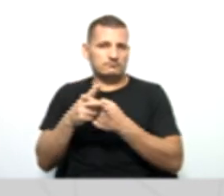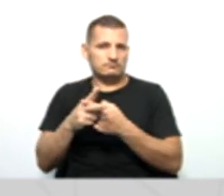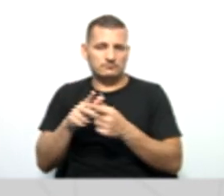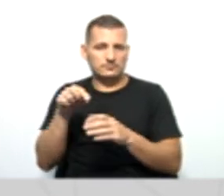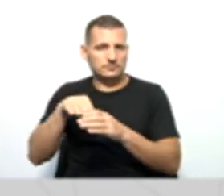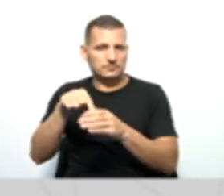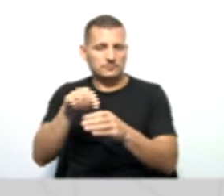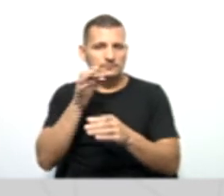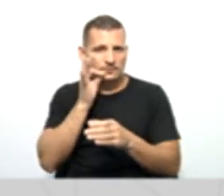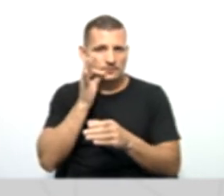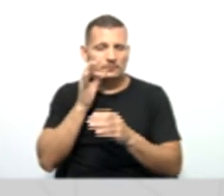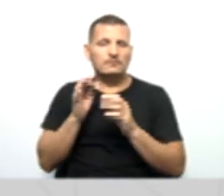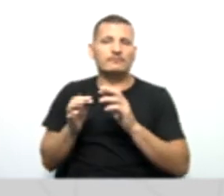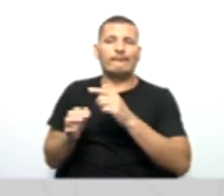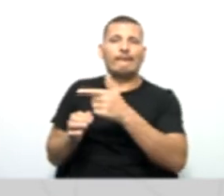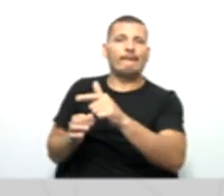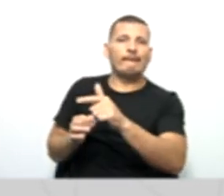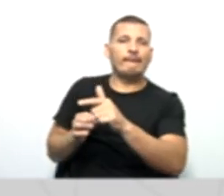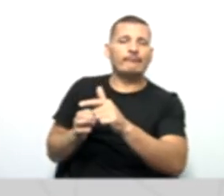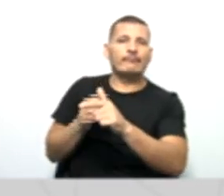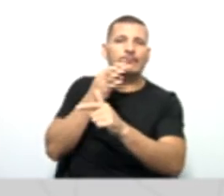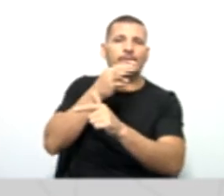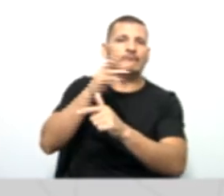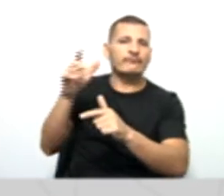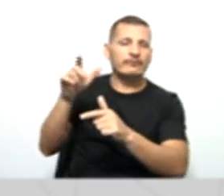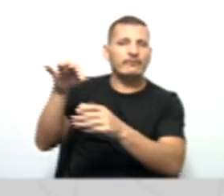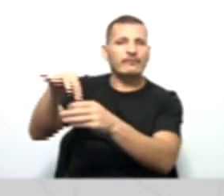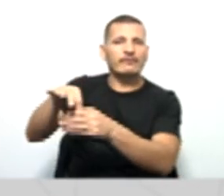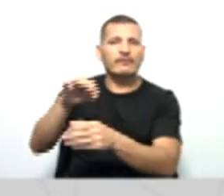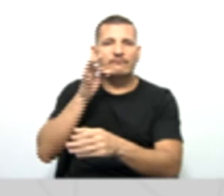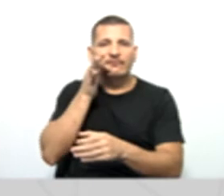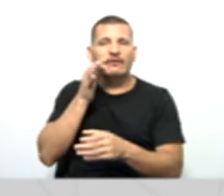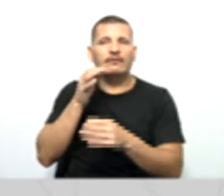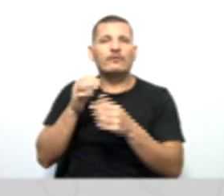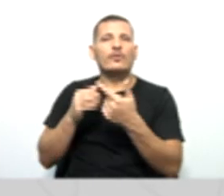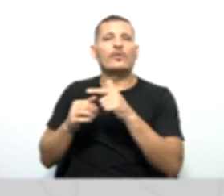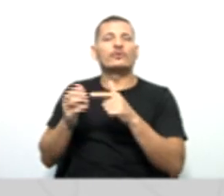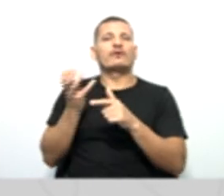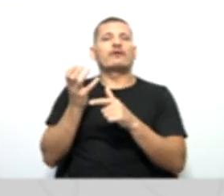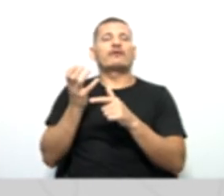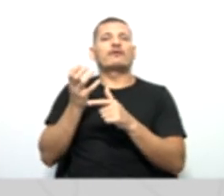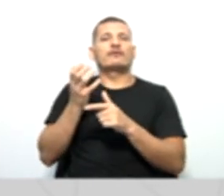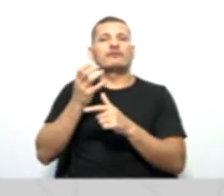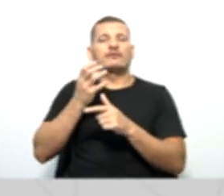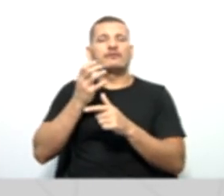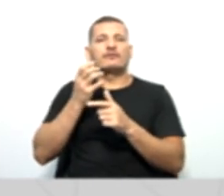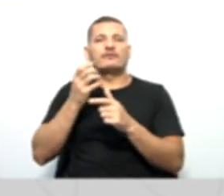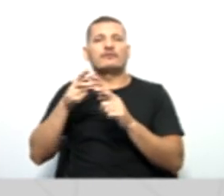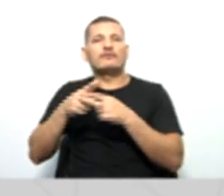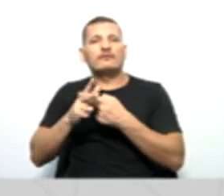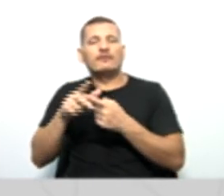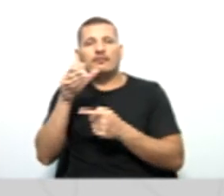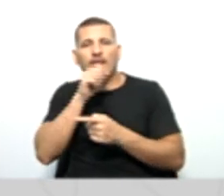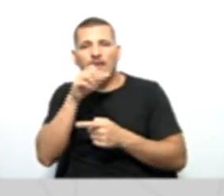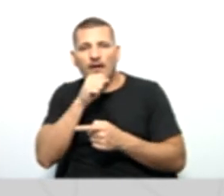adianta o Marcelo querer uma máquina para comprar café, o Pedro querer uma máquina para colher laranja e o